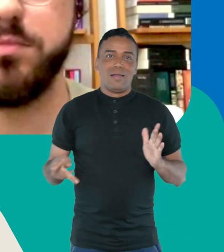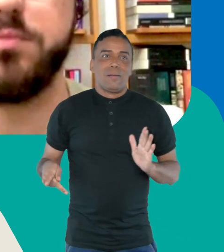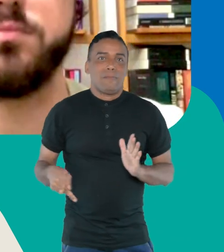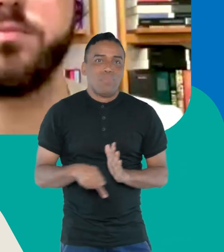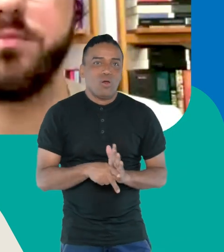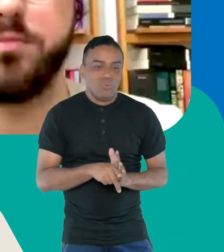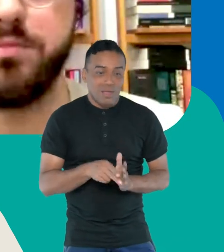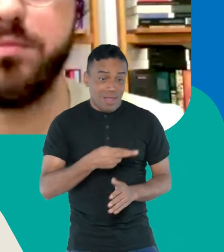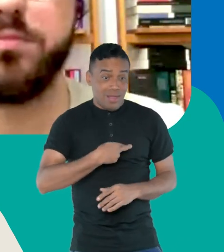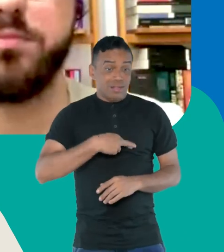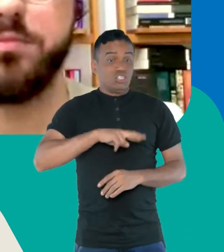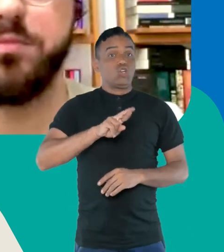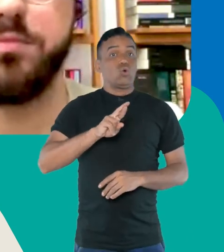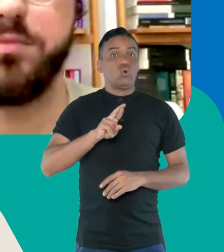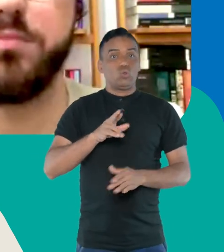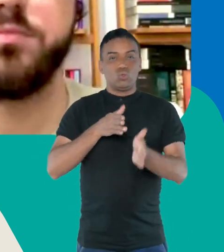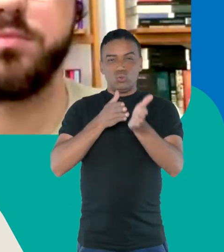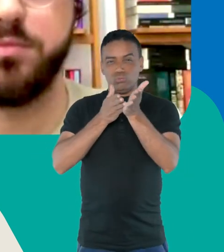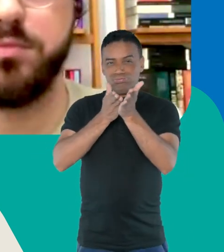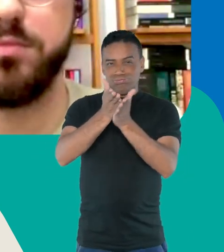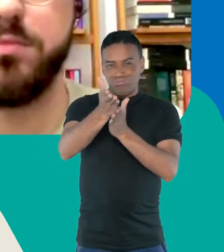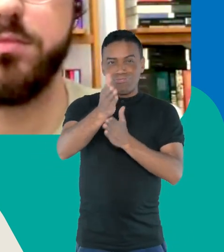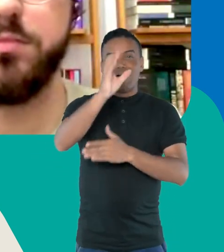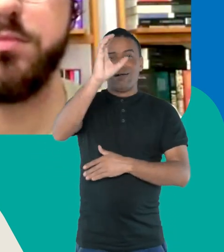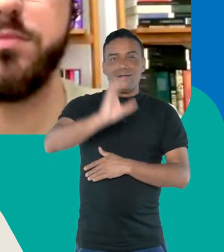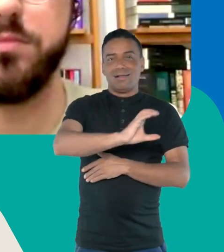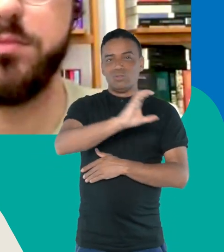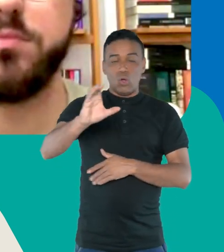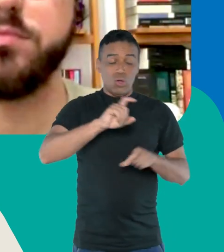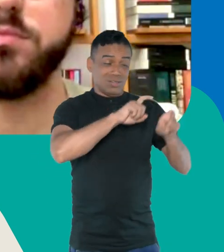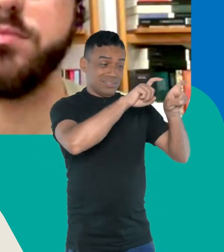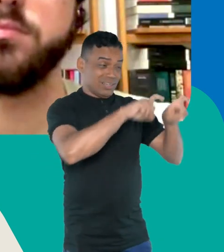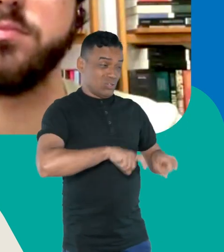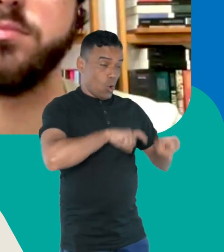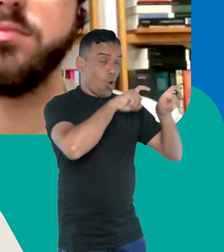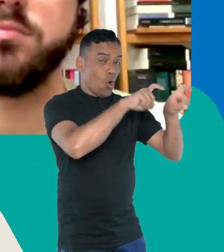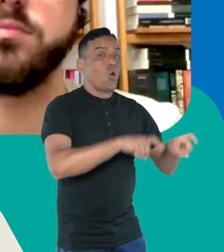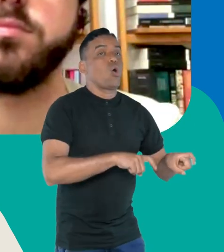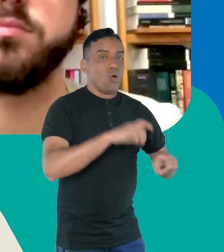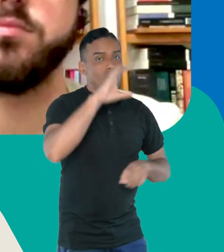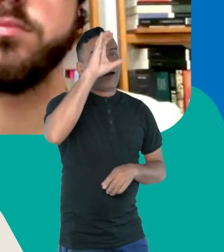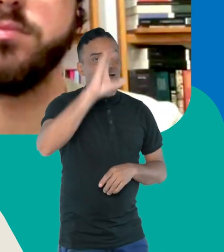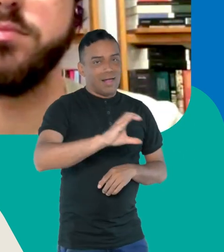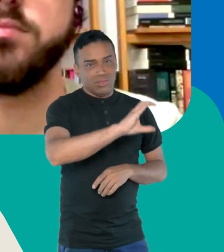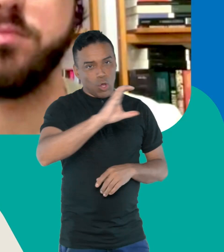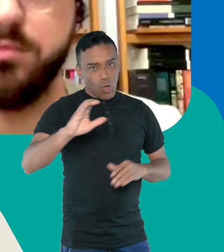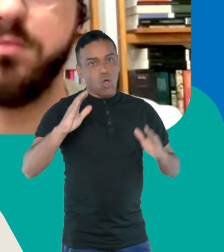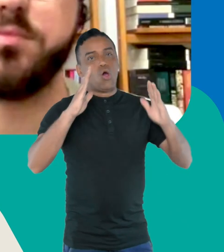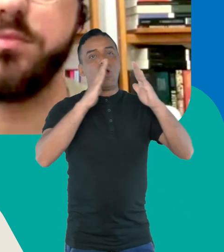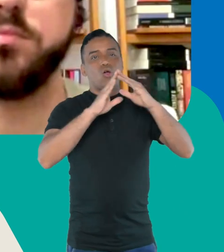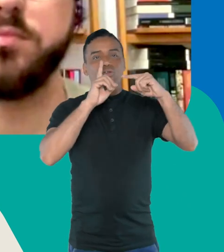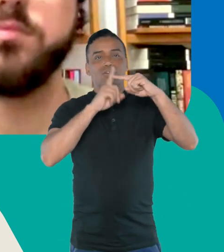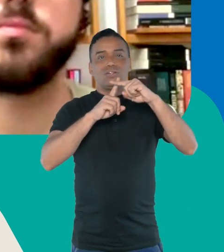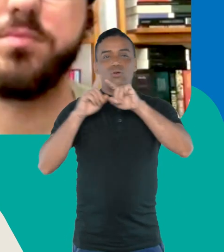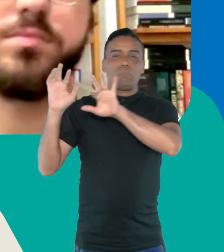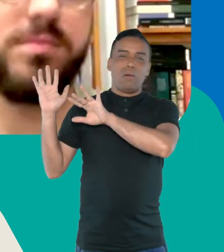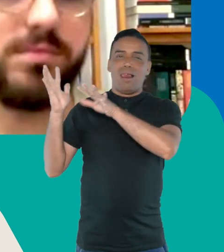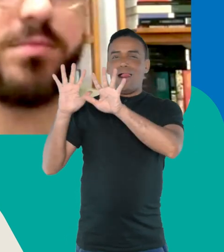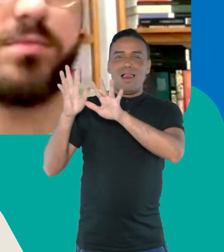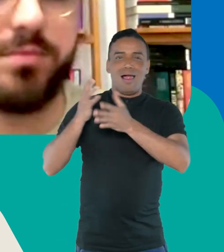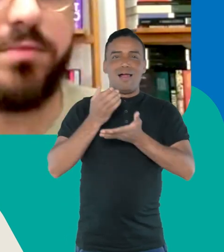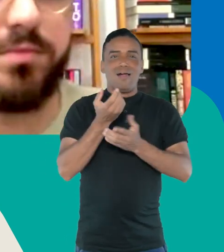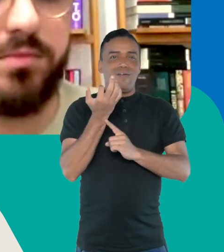absolutamente religioso, católico, o interior de Minas religioso, católico, né, com as procissões e com tudo,